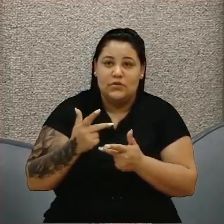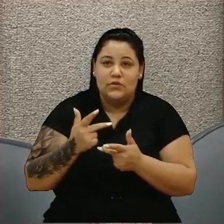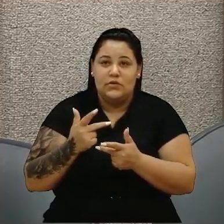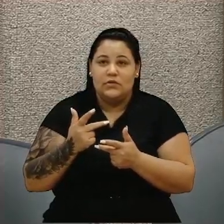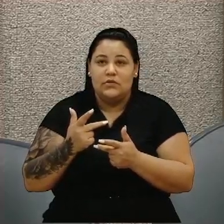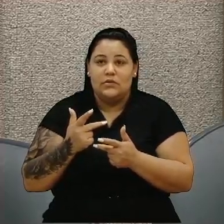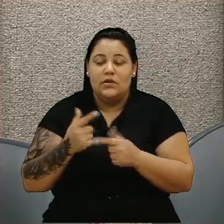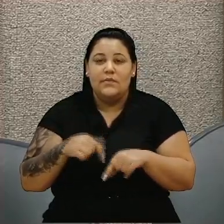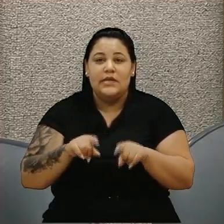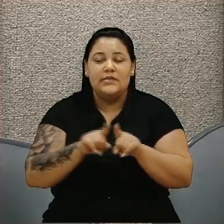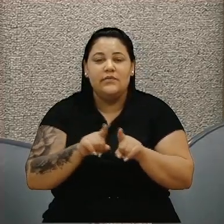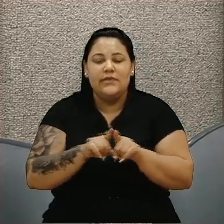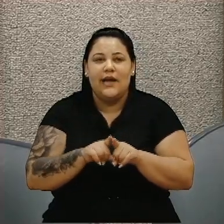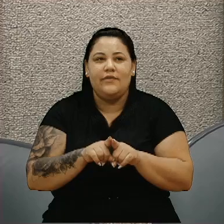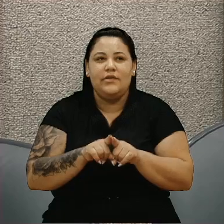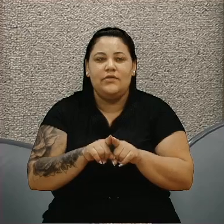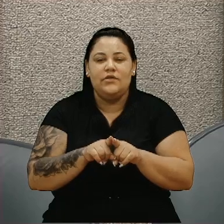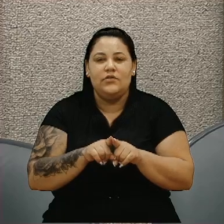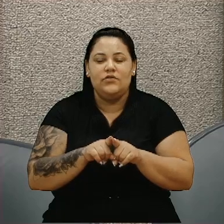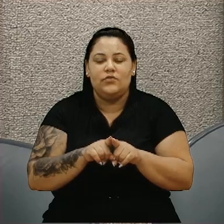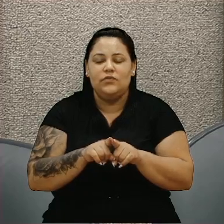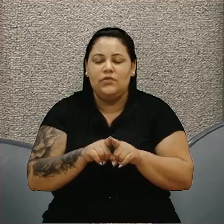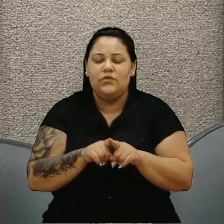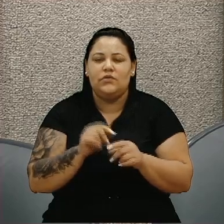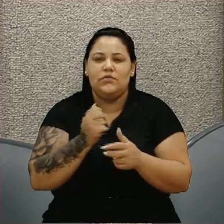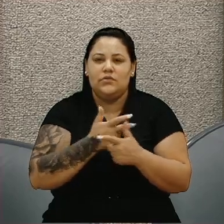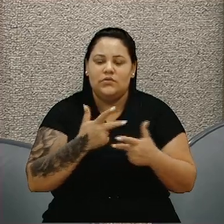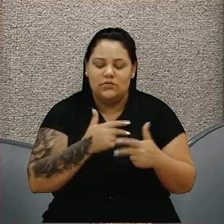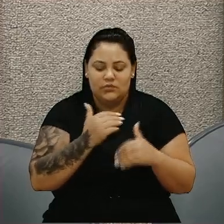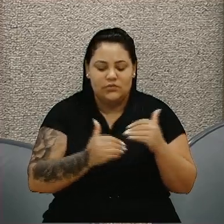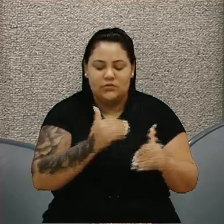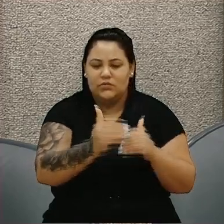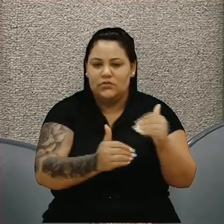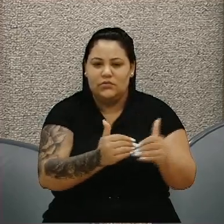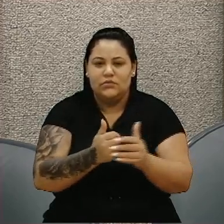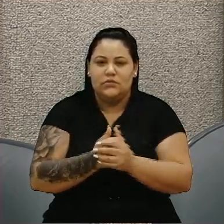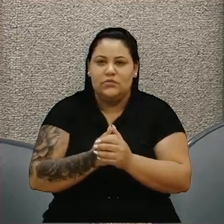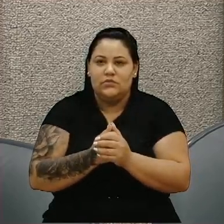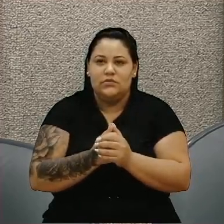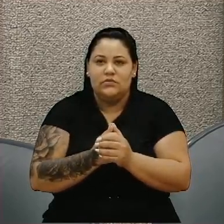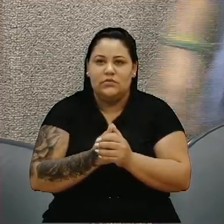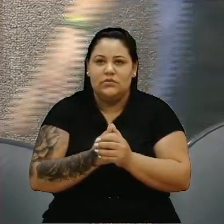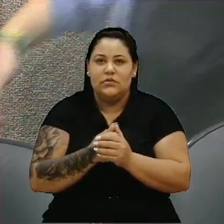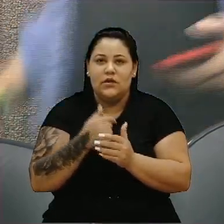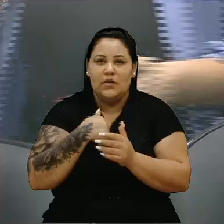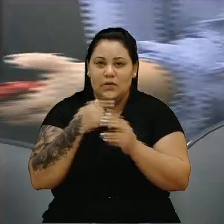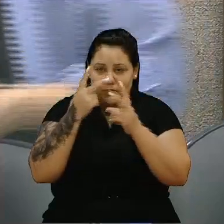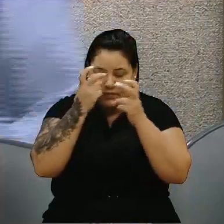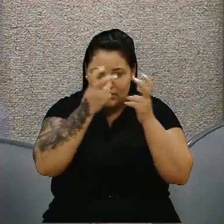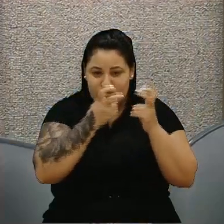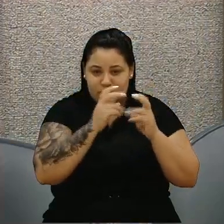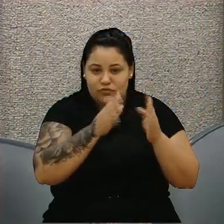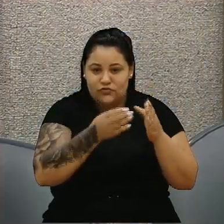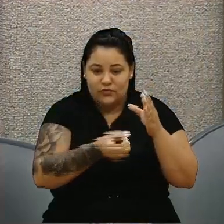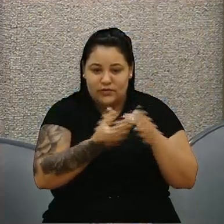né? E a coisa não anda, né? Eu vejo que, desde que foi criado o